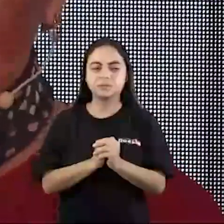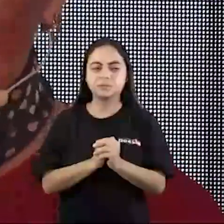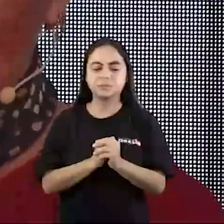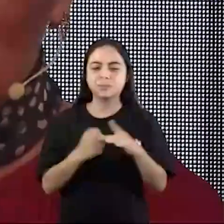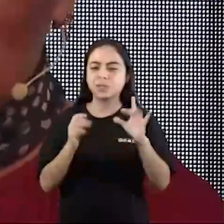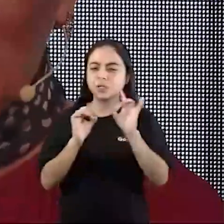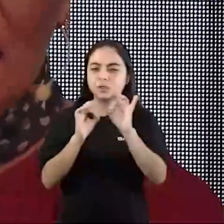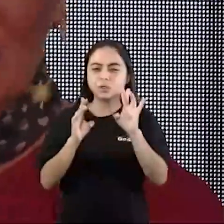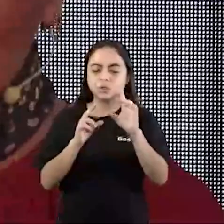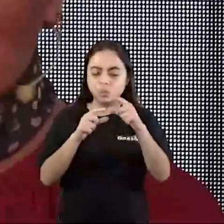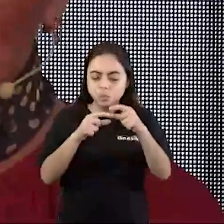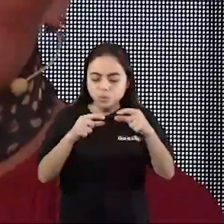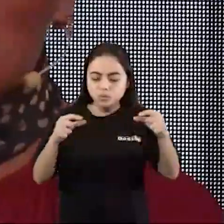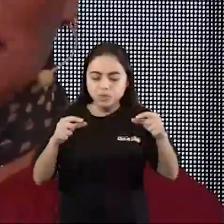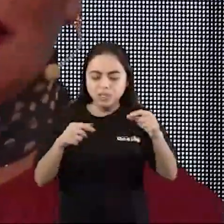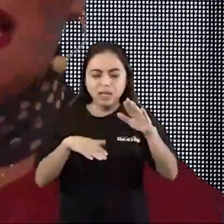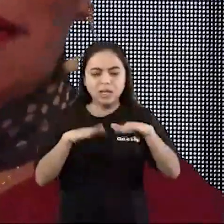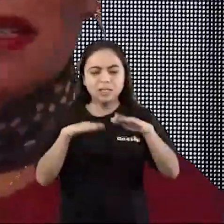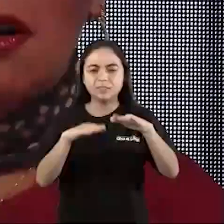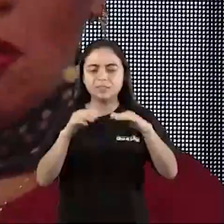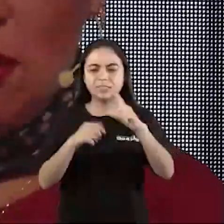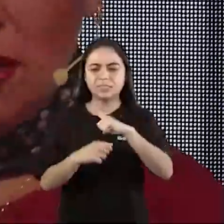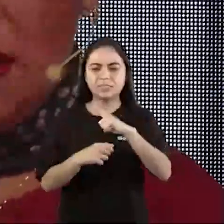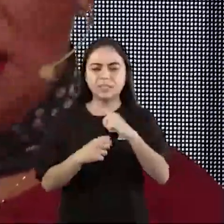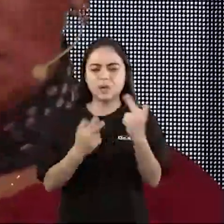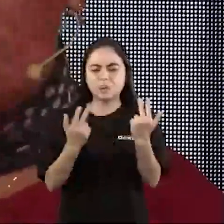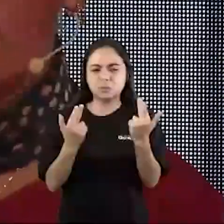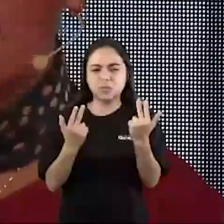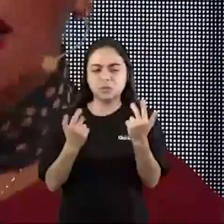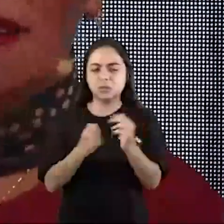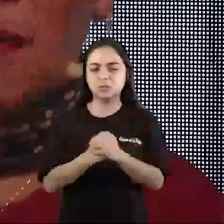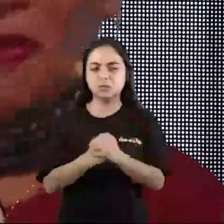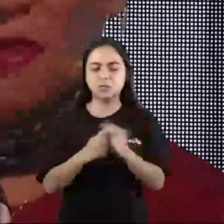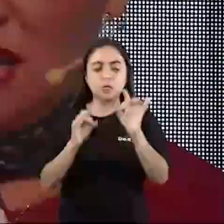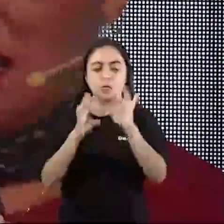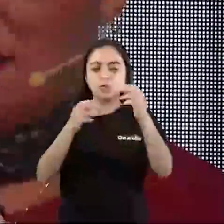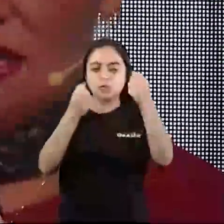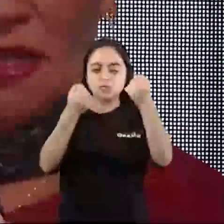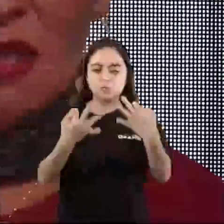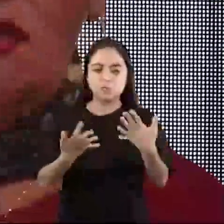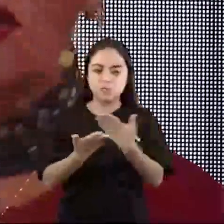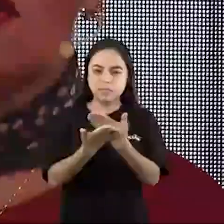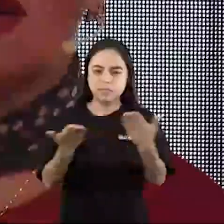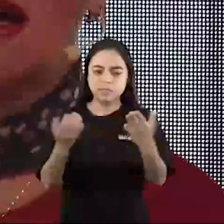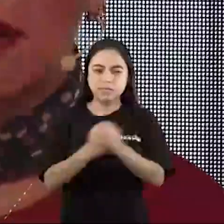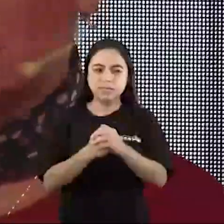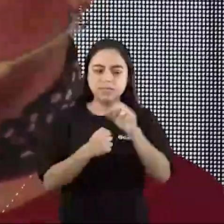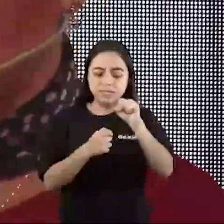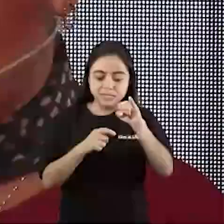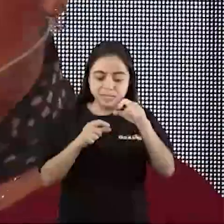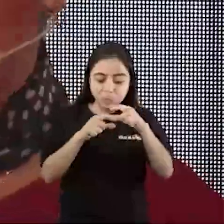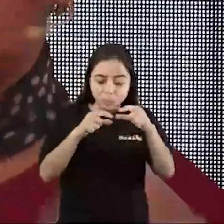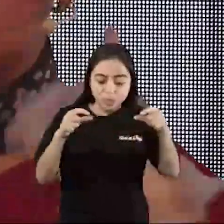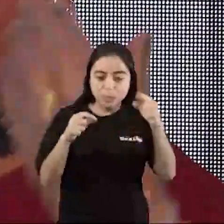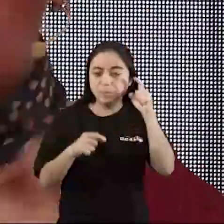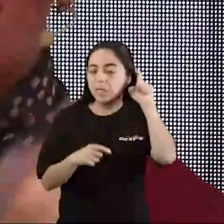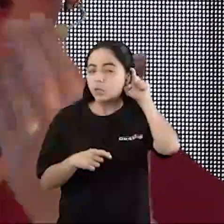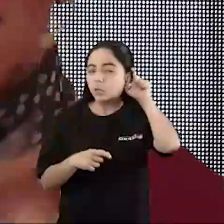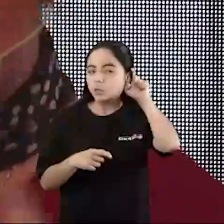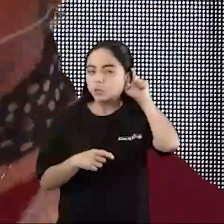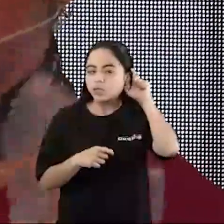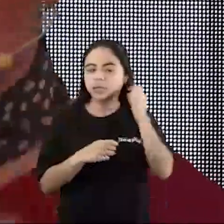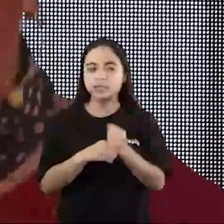para a gente ver que nem sempre tem a mesma coisa. Eu só vou salientar para vocês que, se isso fosse uma lâmina de orelha,